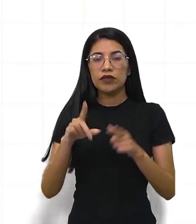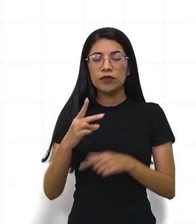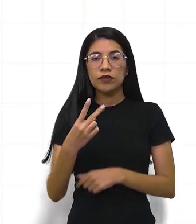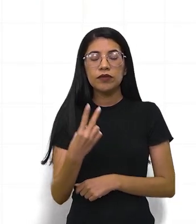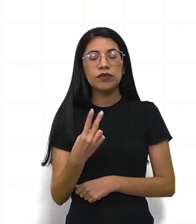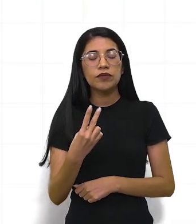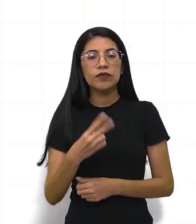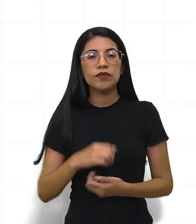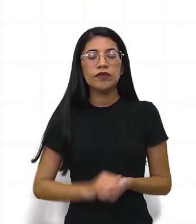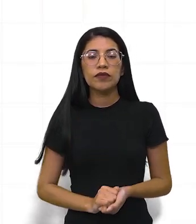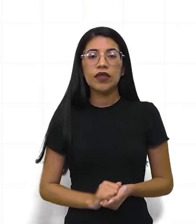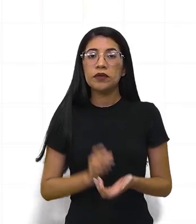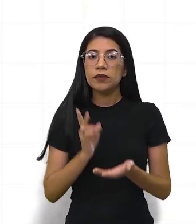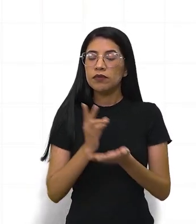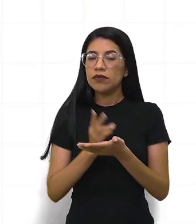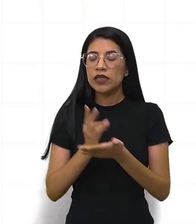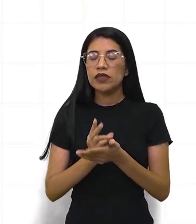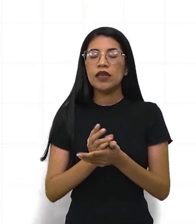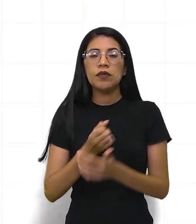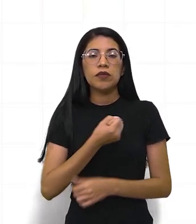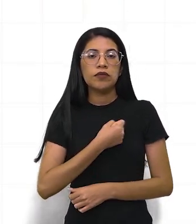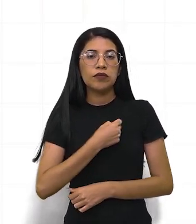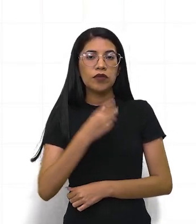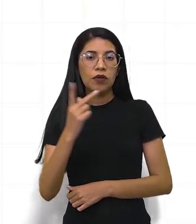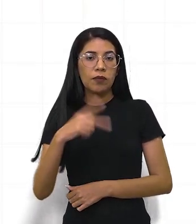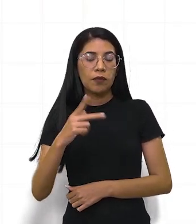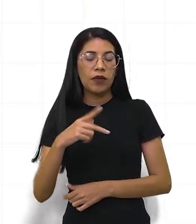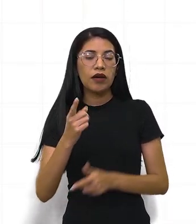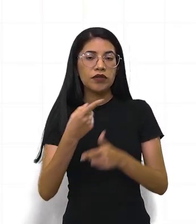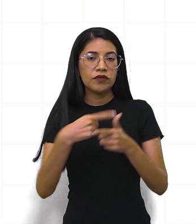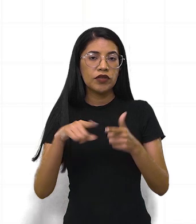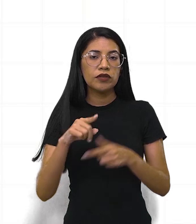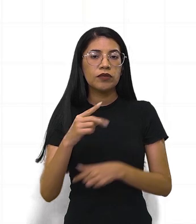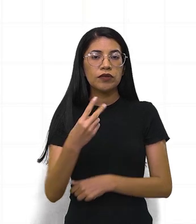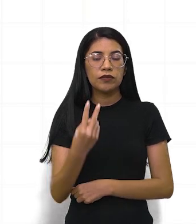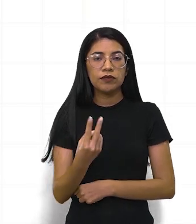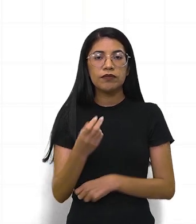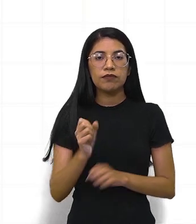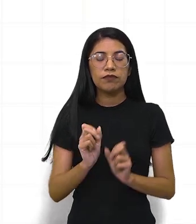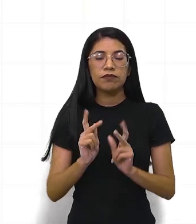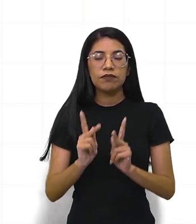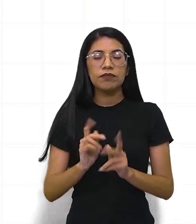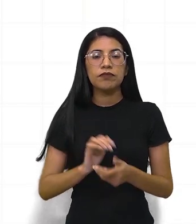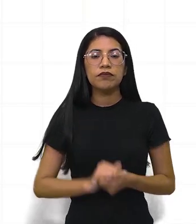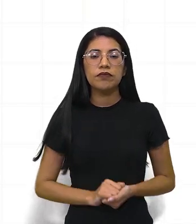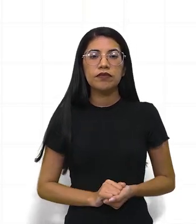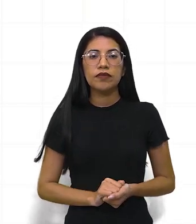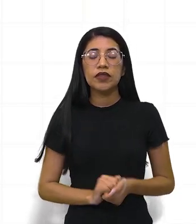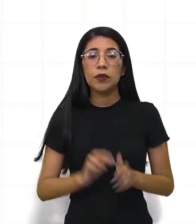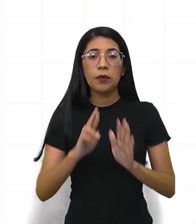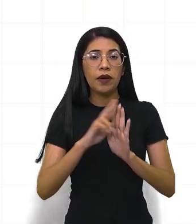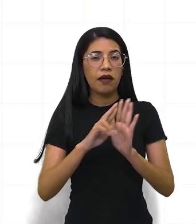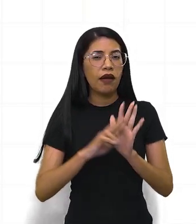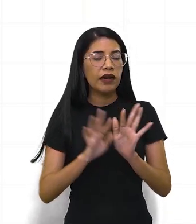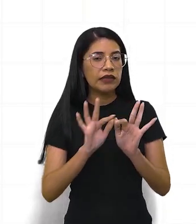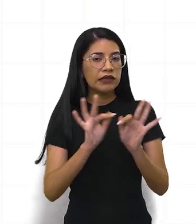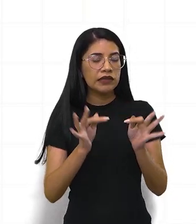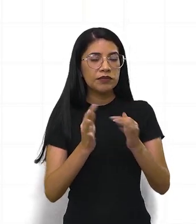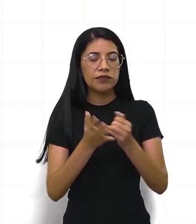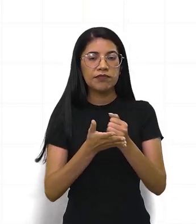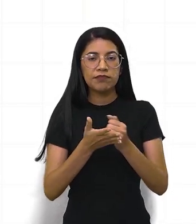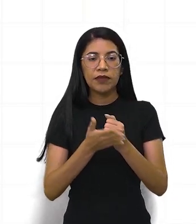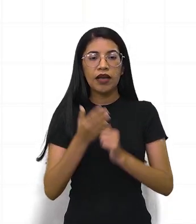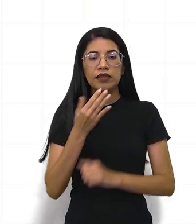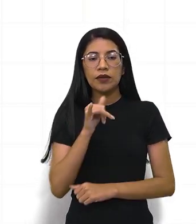Todo número par é divisível por 2, tá certo? Essa regra aí é bem simples. Olha